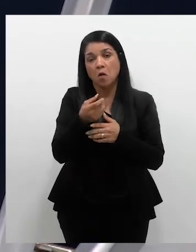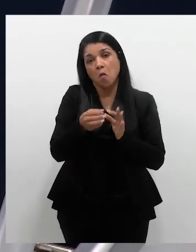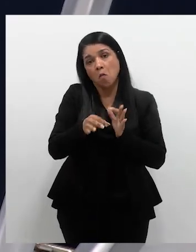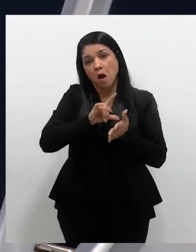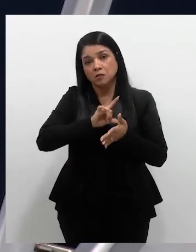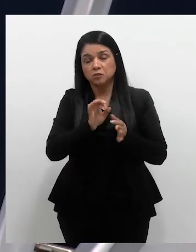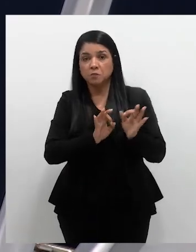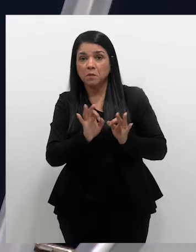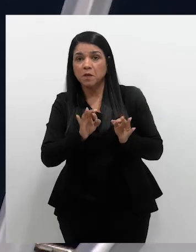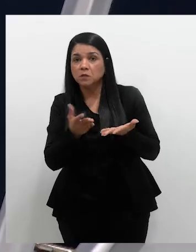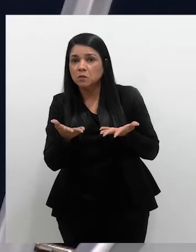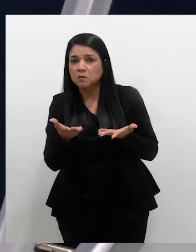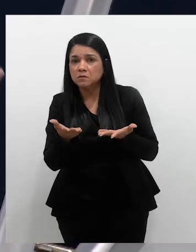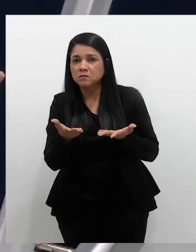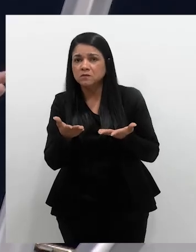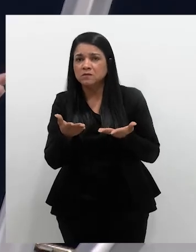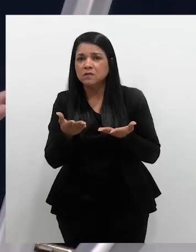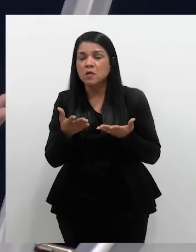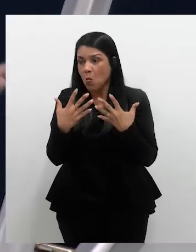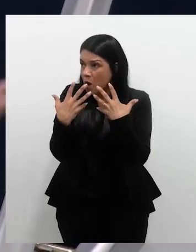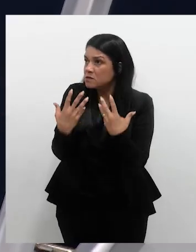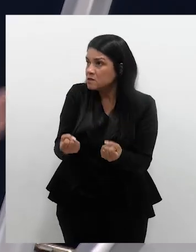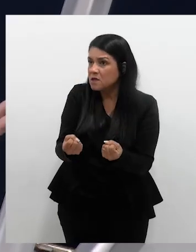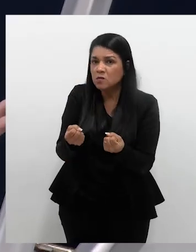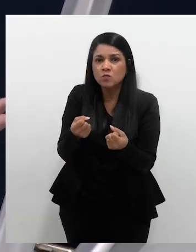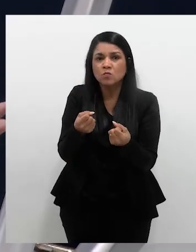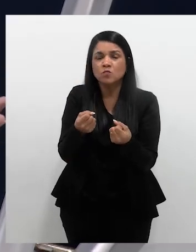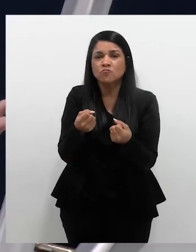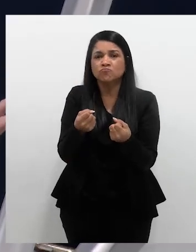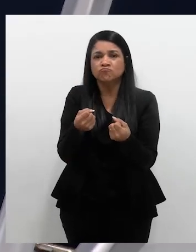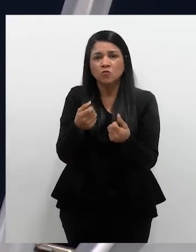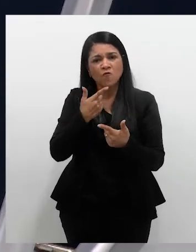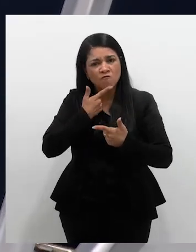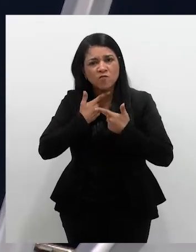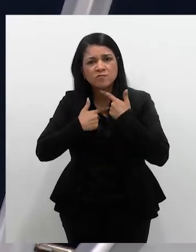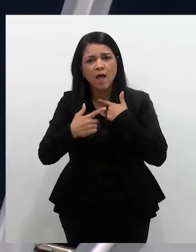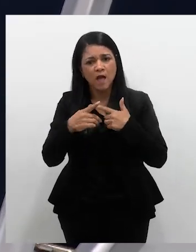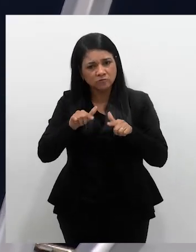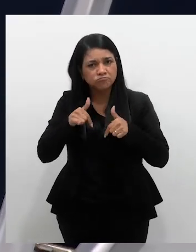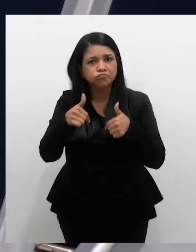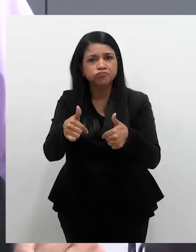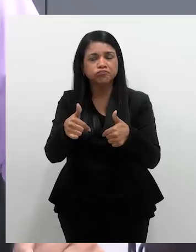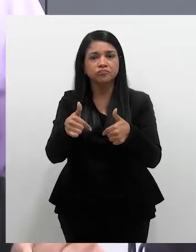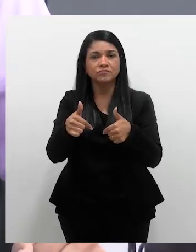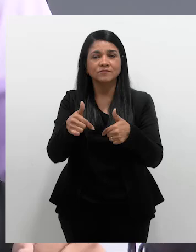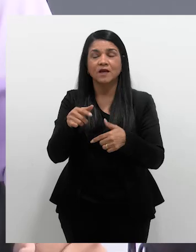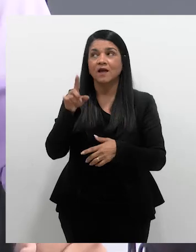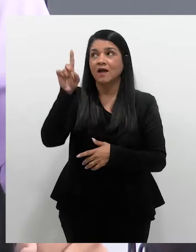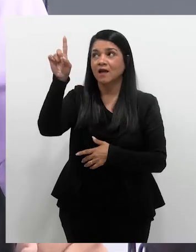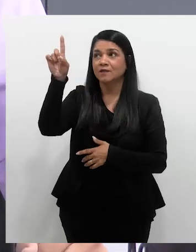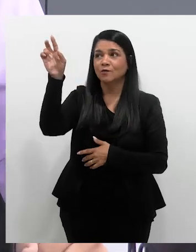preparadora? Enfim, o que tiver que ser para mim, eu aceito. Eu vou fazer com muita vontade. E Deus